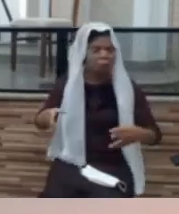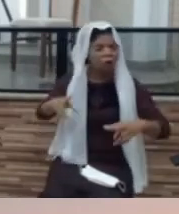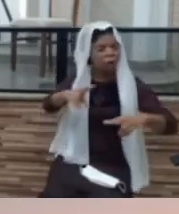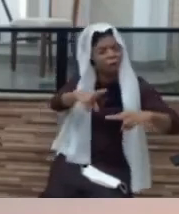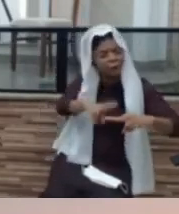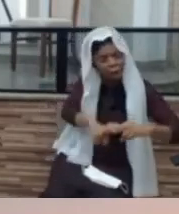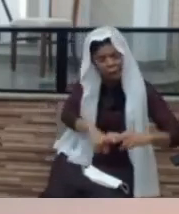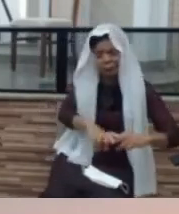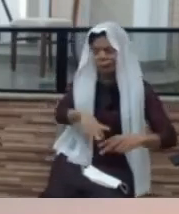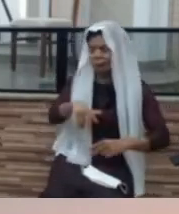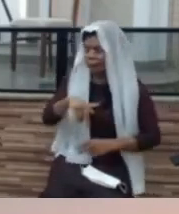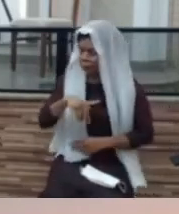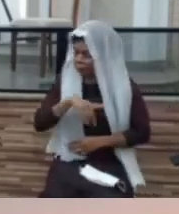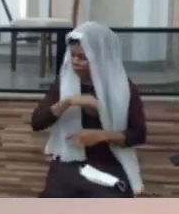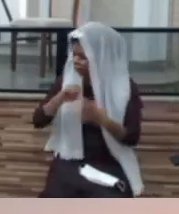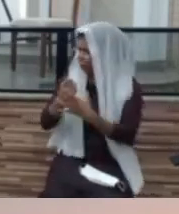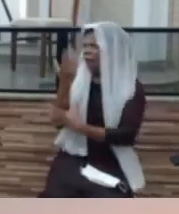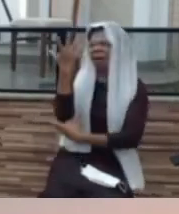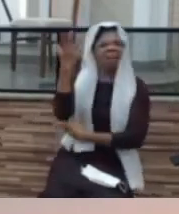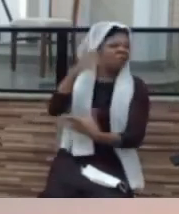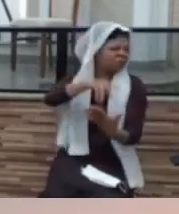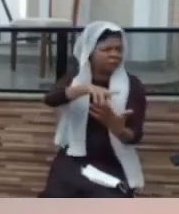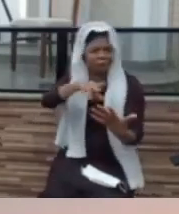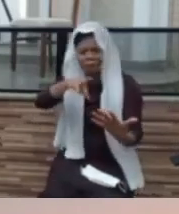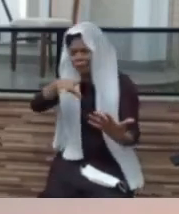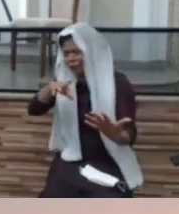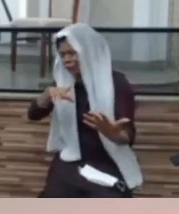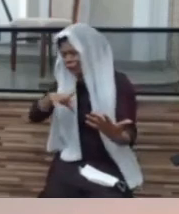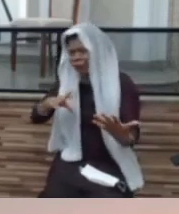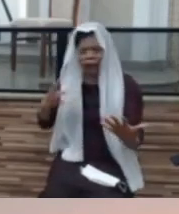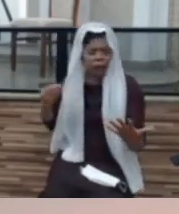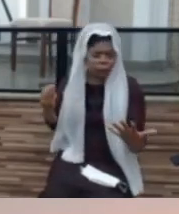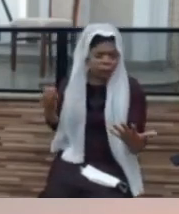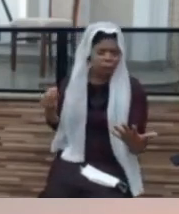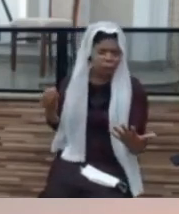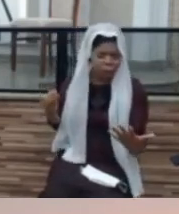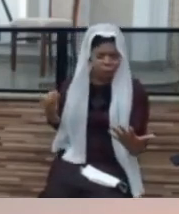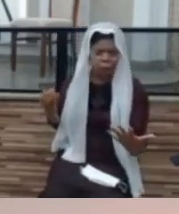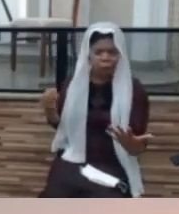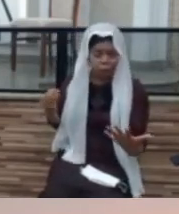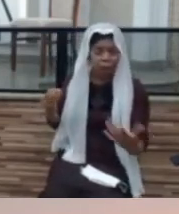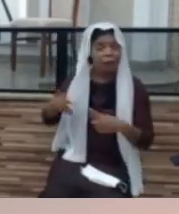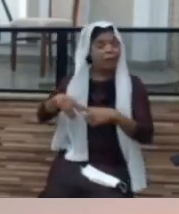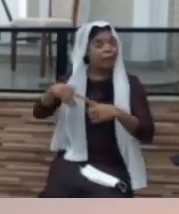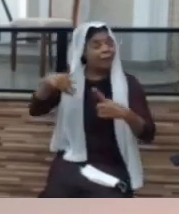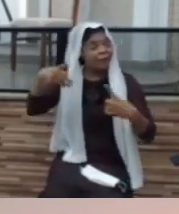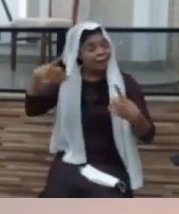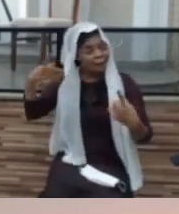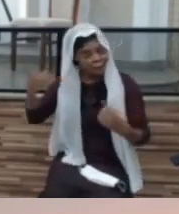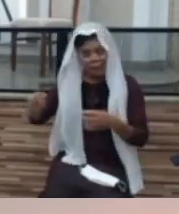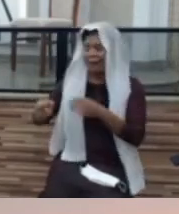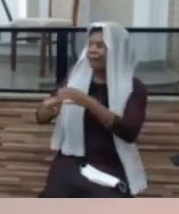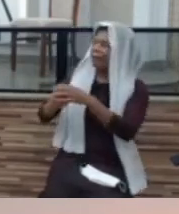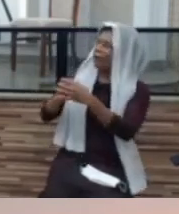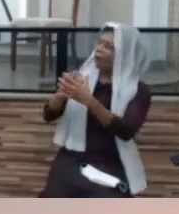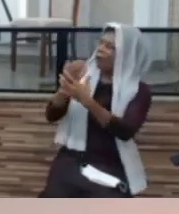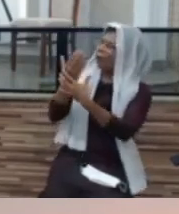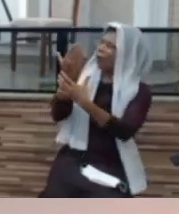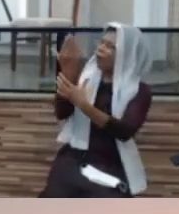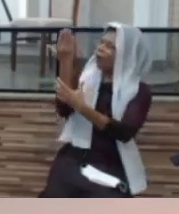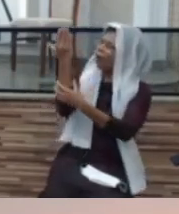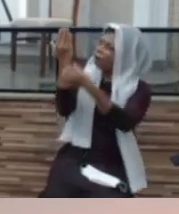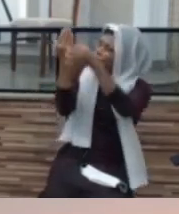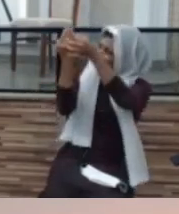coisas as árvores produzem. Glória ao nome do Senhor. Mas tem uma árvore, irmãos, que é a oliveira, que lá